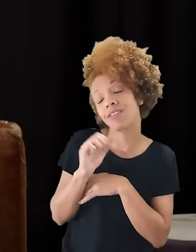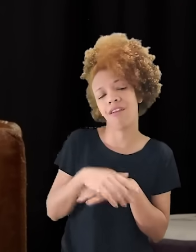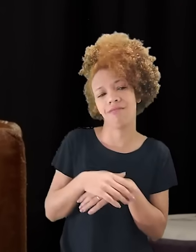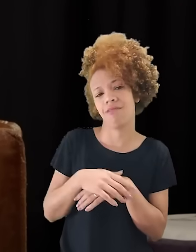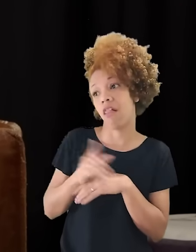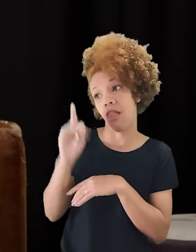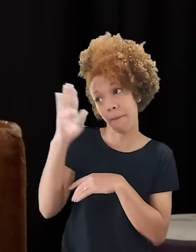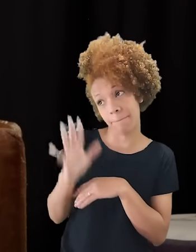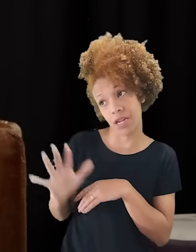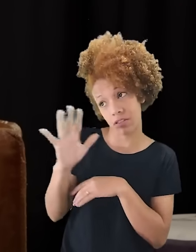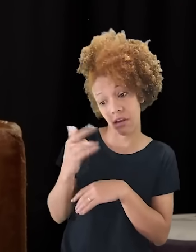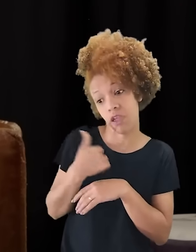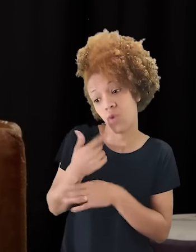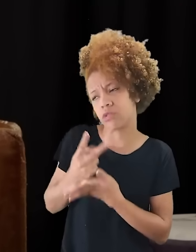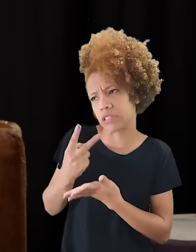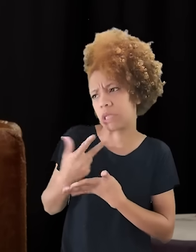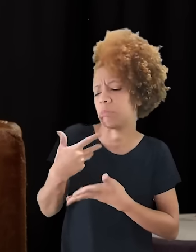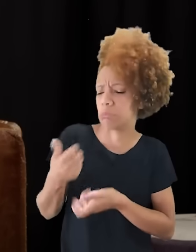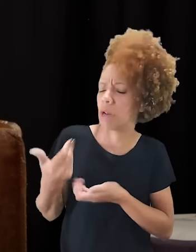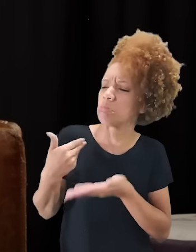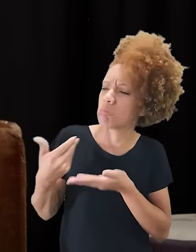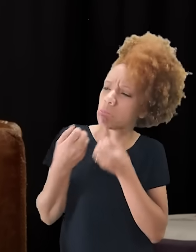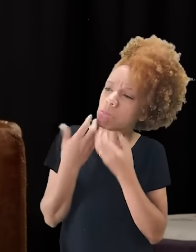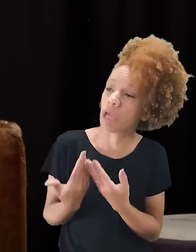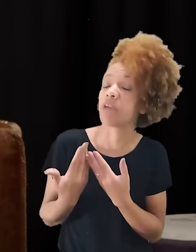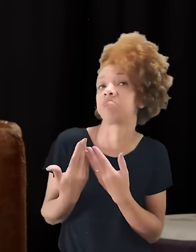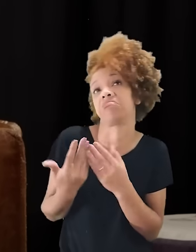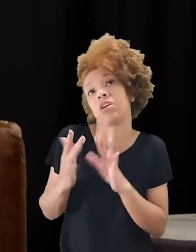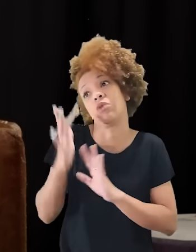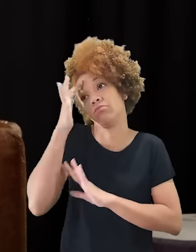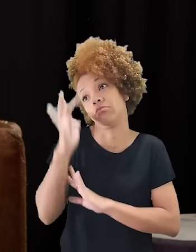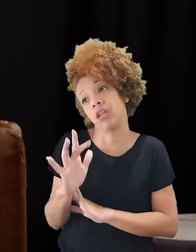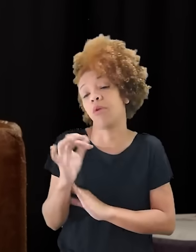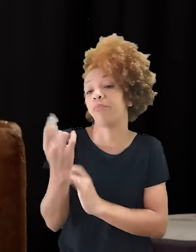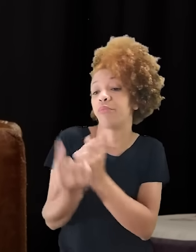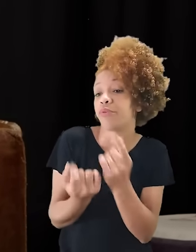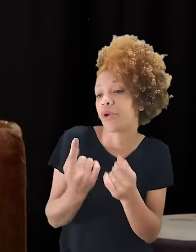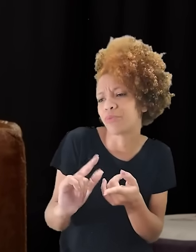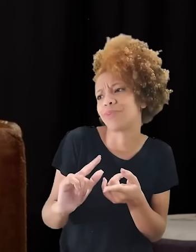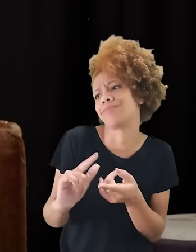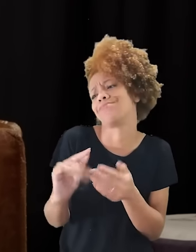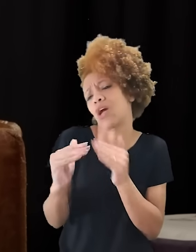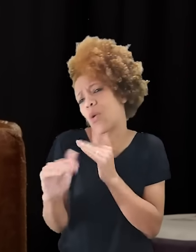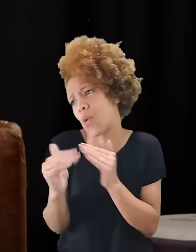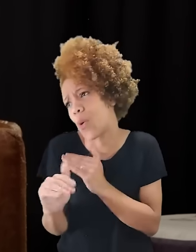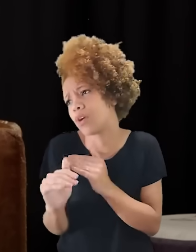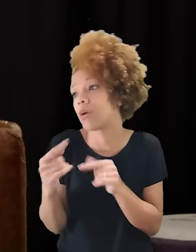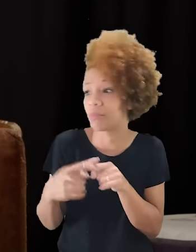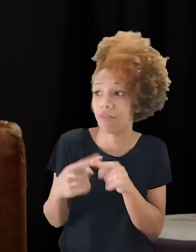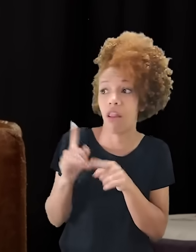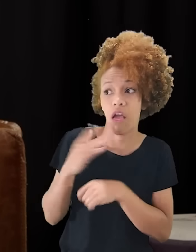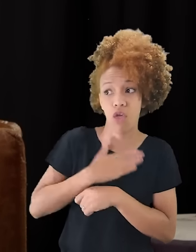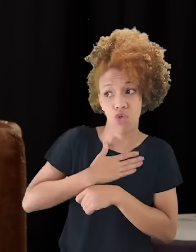brasileiro lá eles pelo menos eu sempre fui bem tratada lá a não ser por algumas divergências né que lá eles